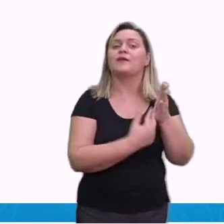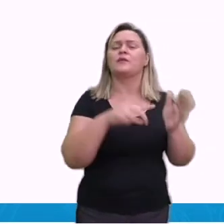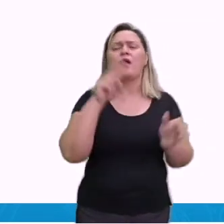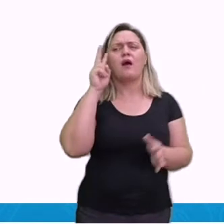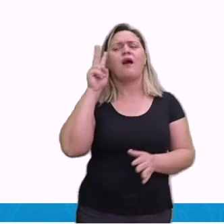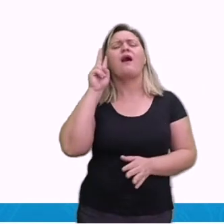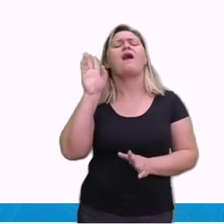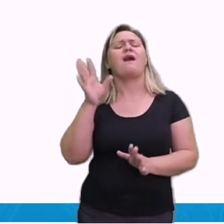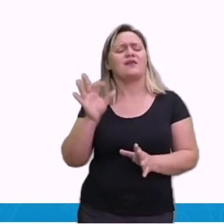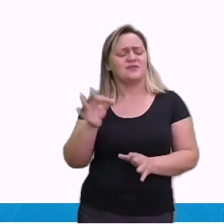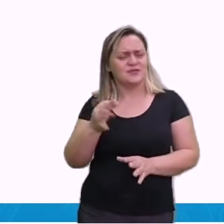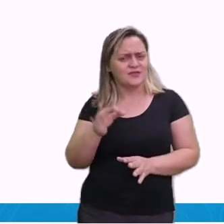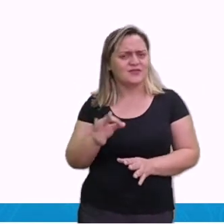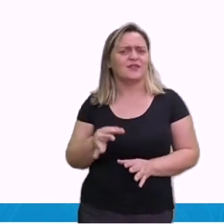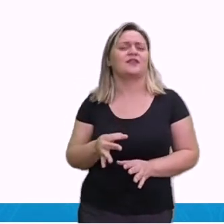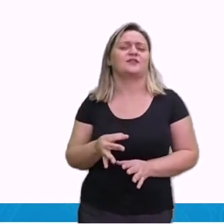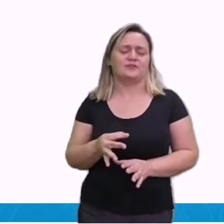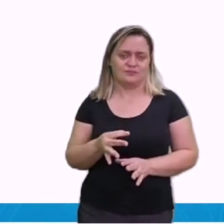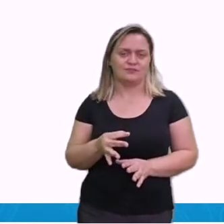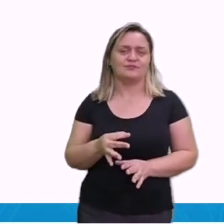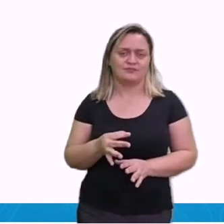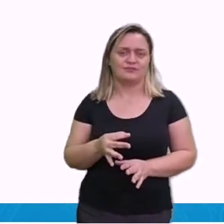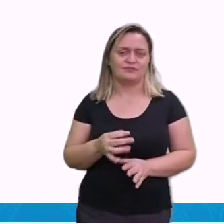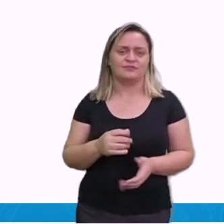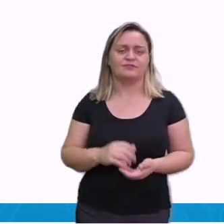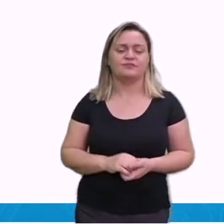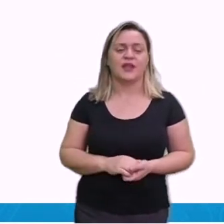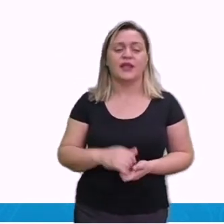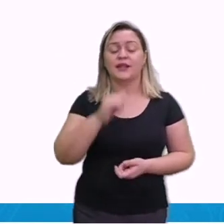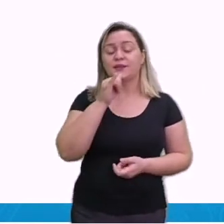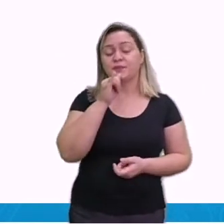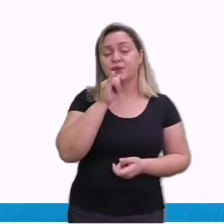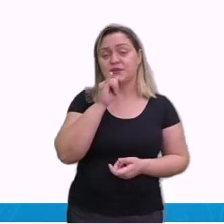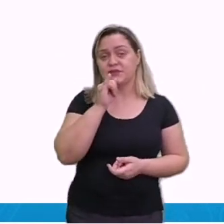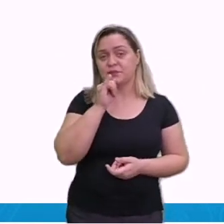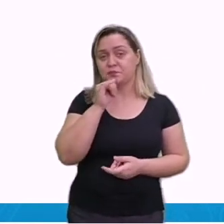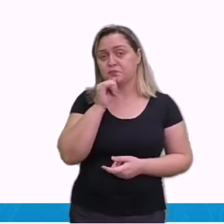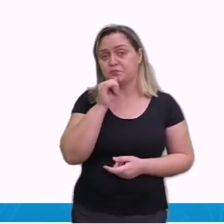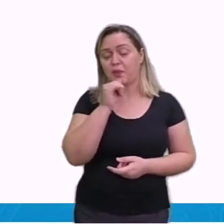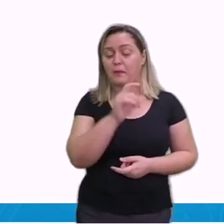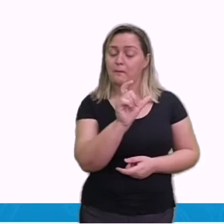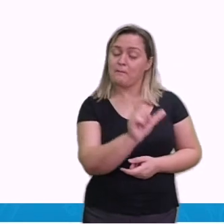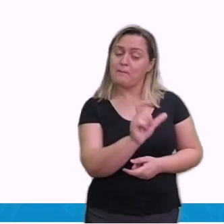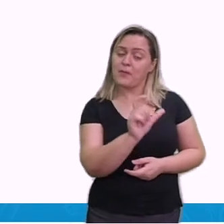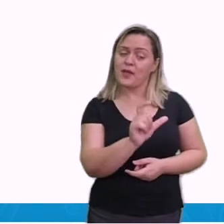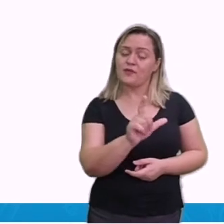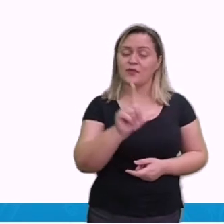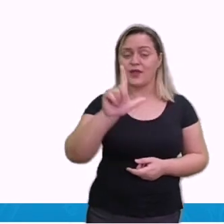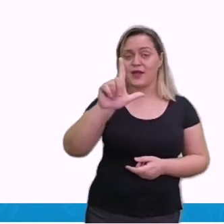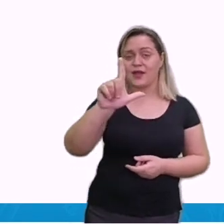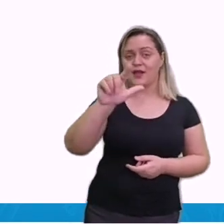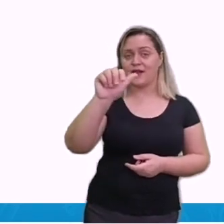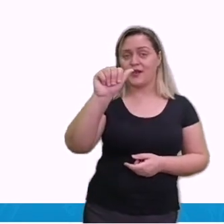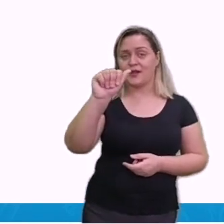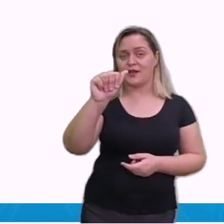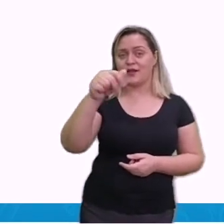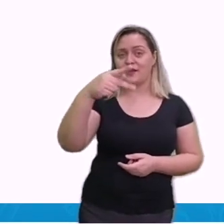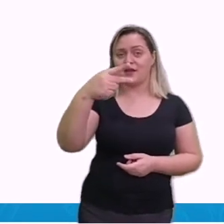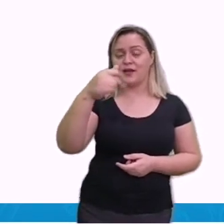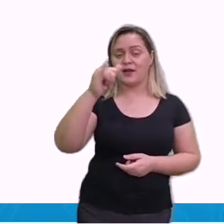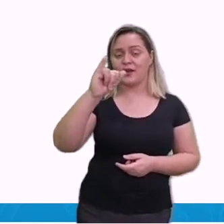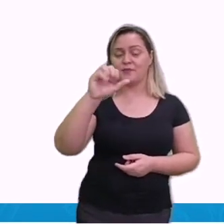ainda assim tiver dúvida, você vai lá e recorre à regra para você ter certeza e afirmar que você fez o plural correto.